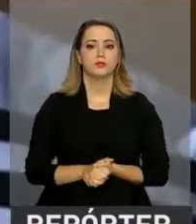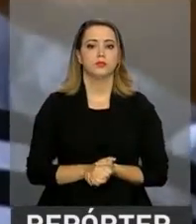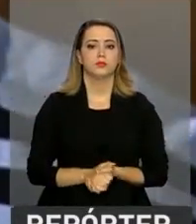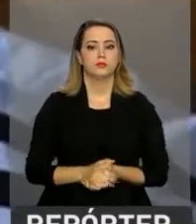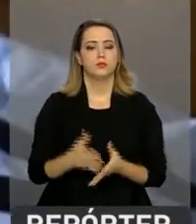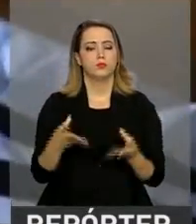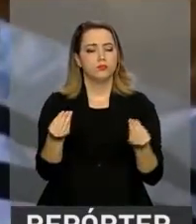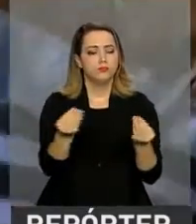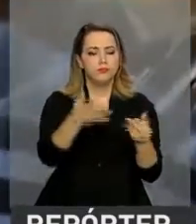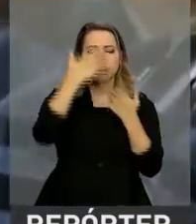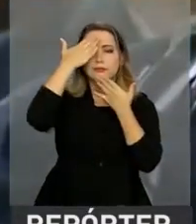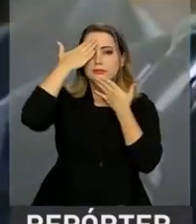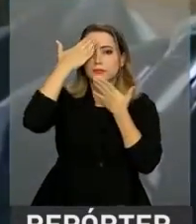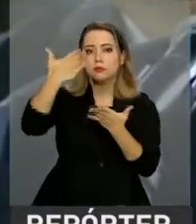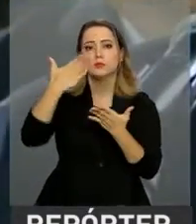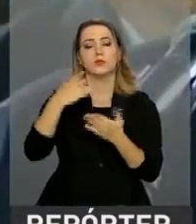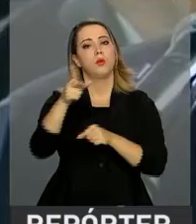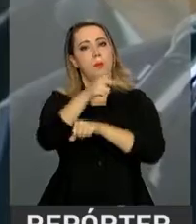Muchas gracias, Colombia.